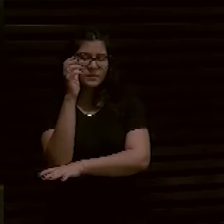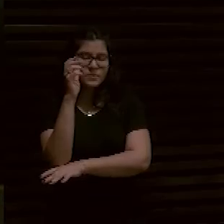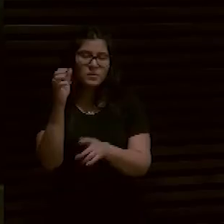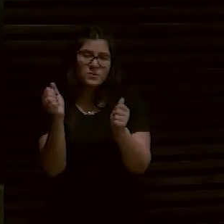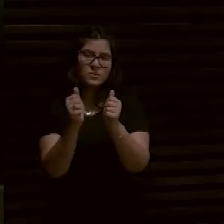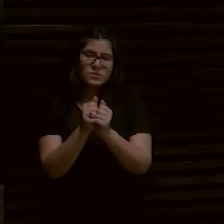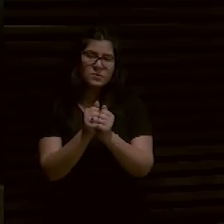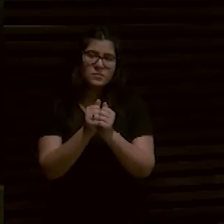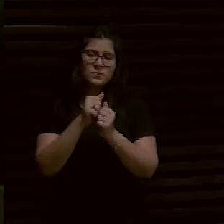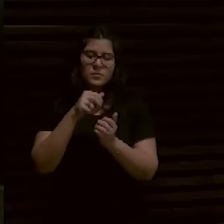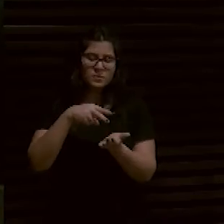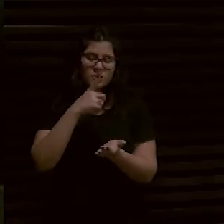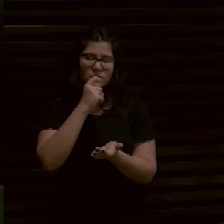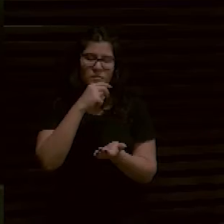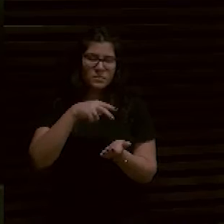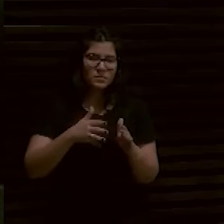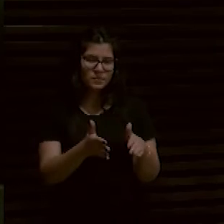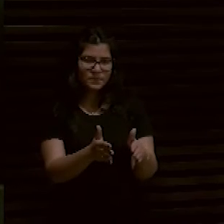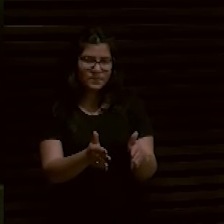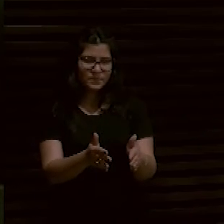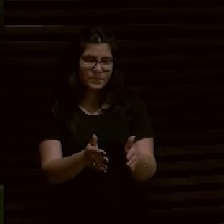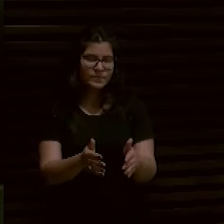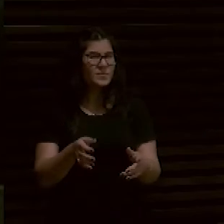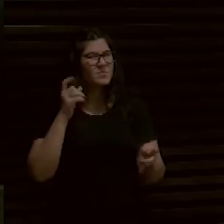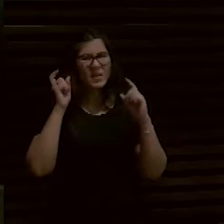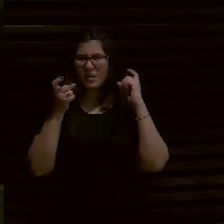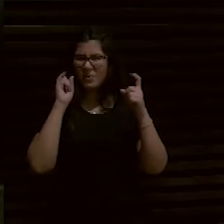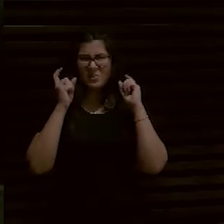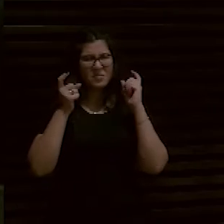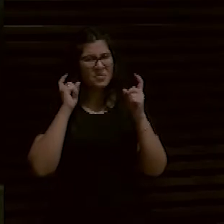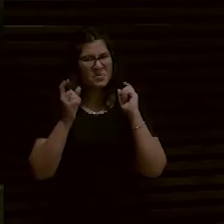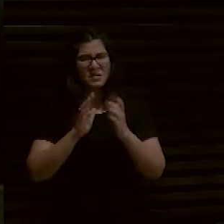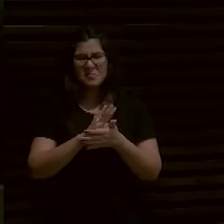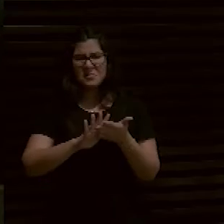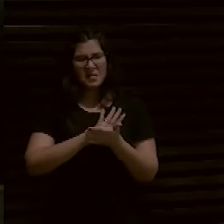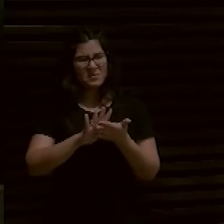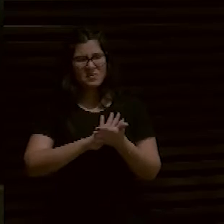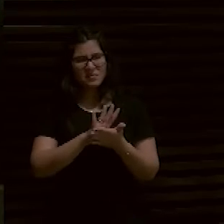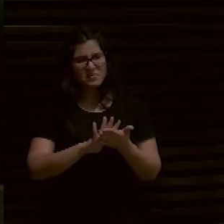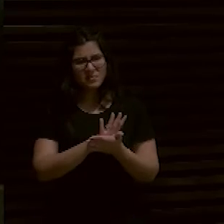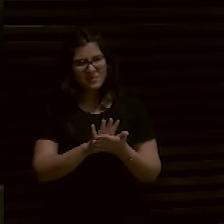junto ao ribeiro, que não se preocupa nem com as intempéries.